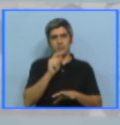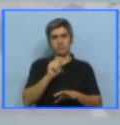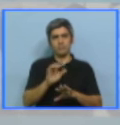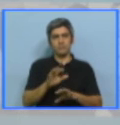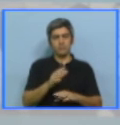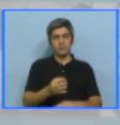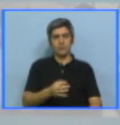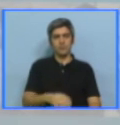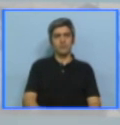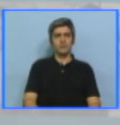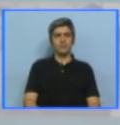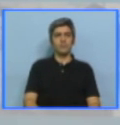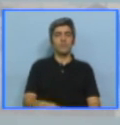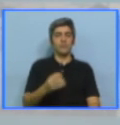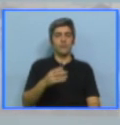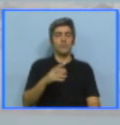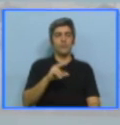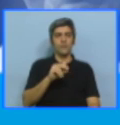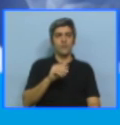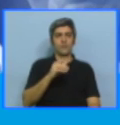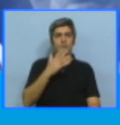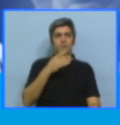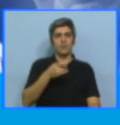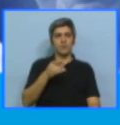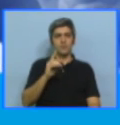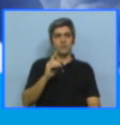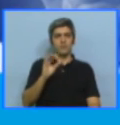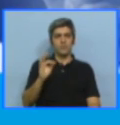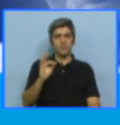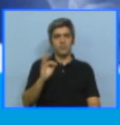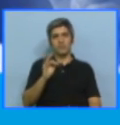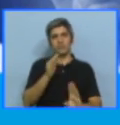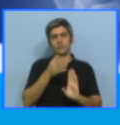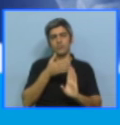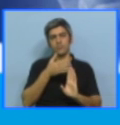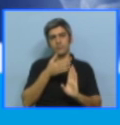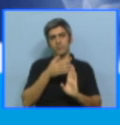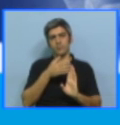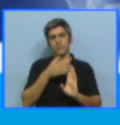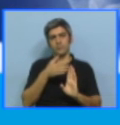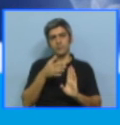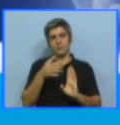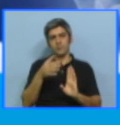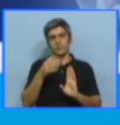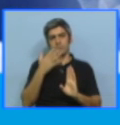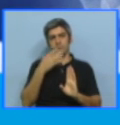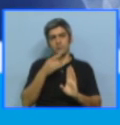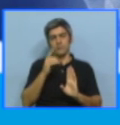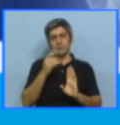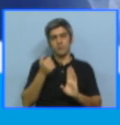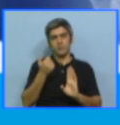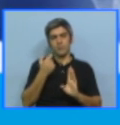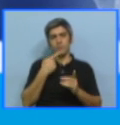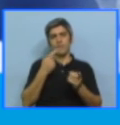Por causa do facto dessa ligação. Foi em novembro de 64 e depois, em 65, voltou a